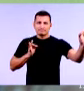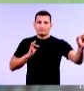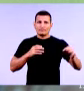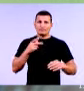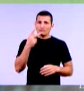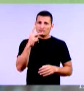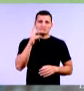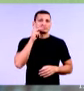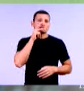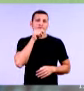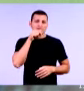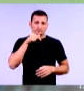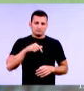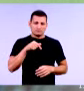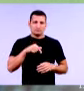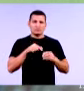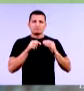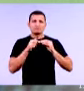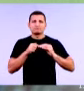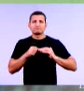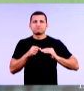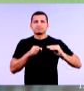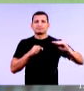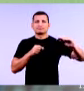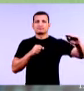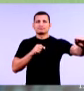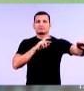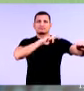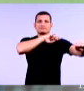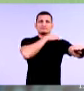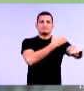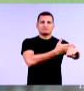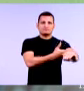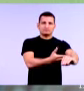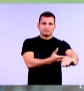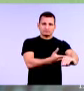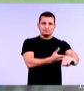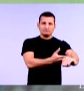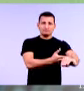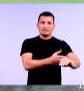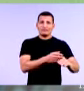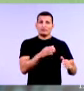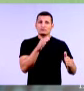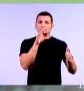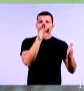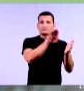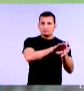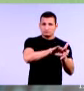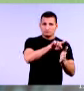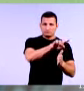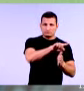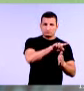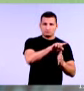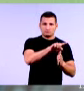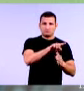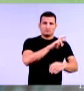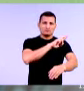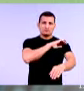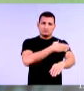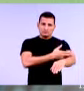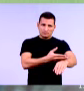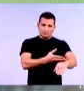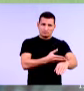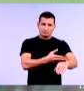Velho até Rio Branco, ok? Bom, chegando em Rio Branco, o provedor, então, vai mandar o seu pacote, os seus dados, a